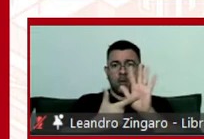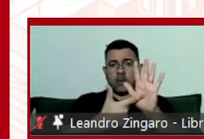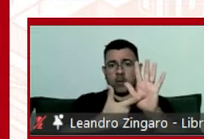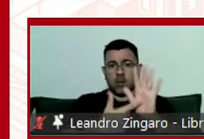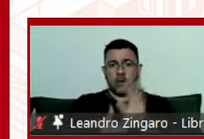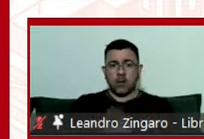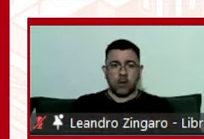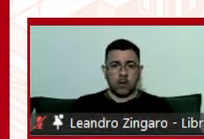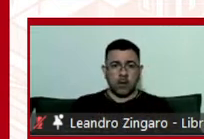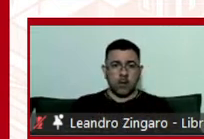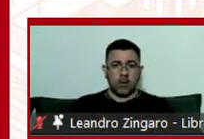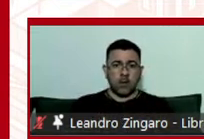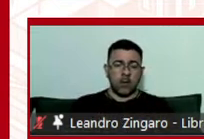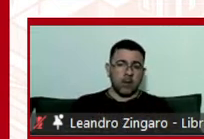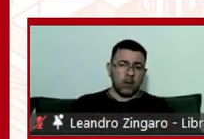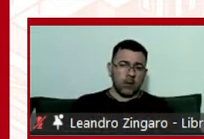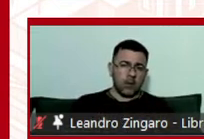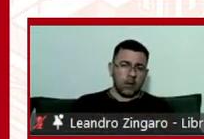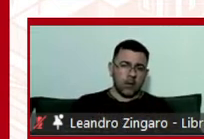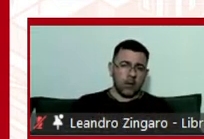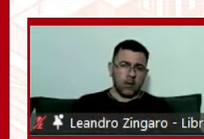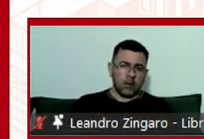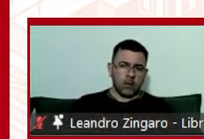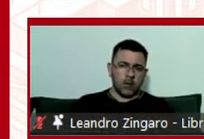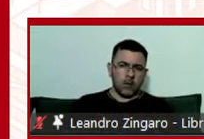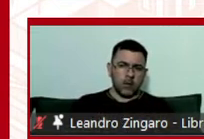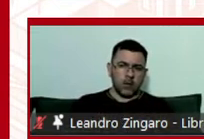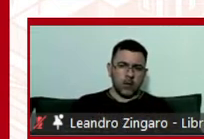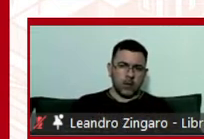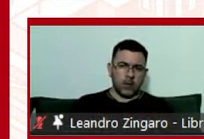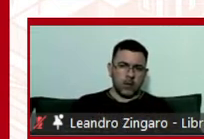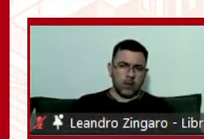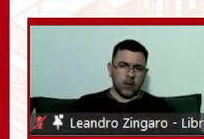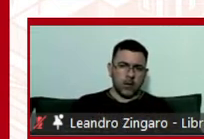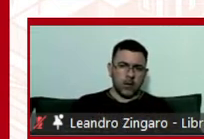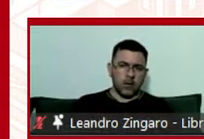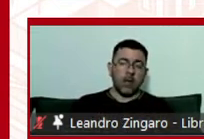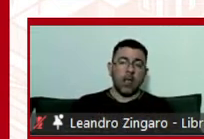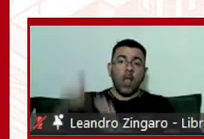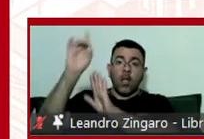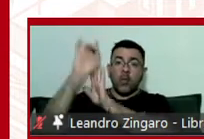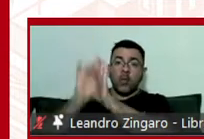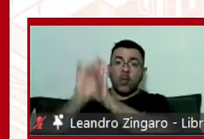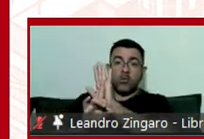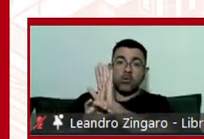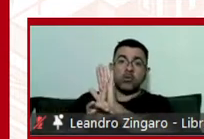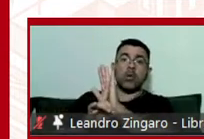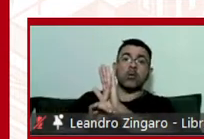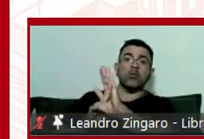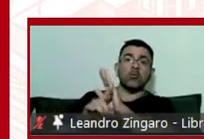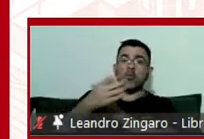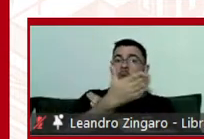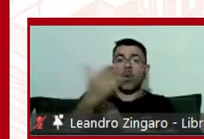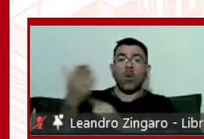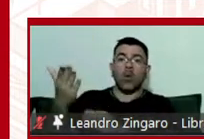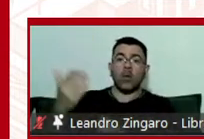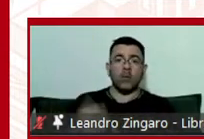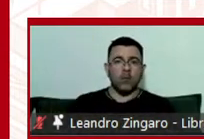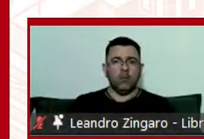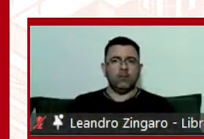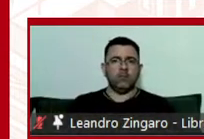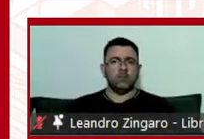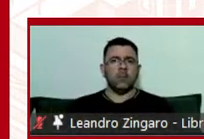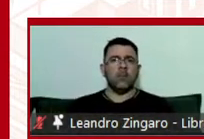desse detalhe aqui ó seus direitos né com base nos seus direitos agora os seus direitos aí a gente